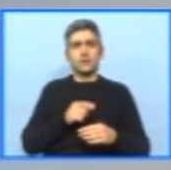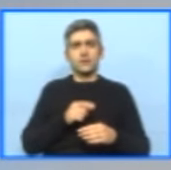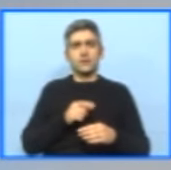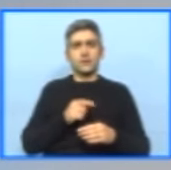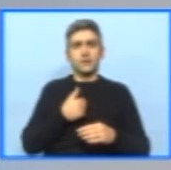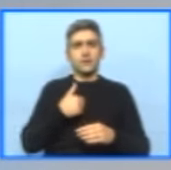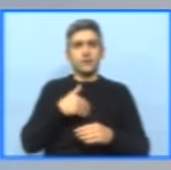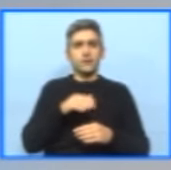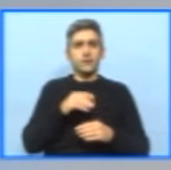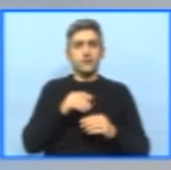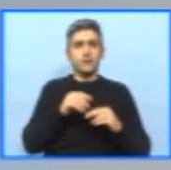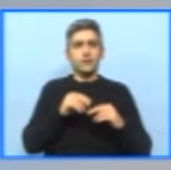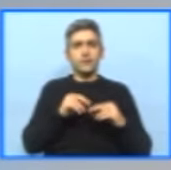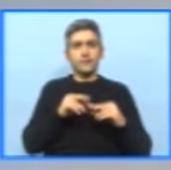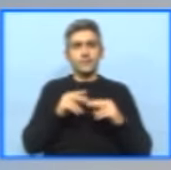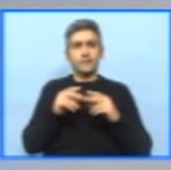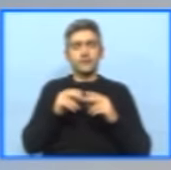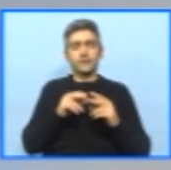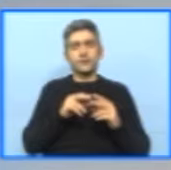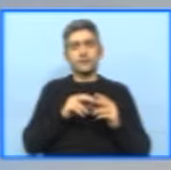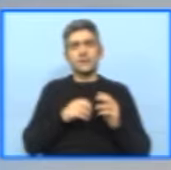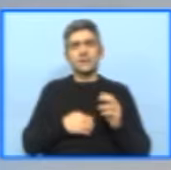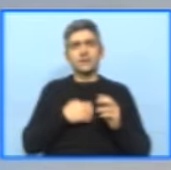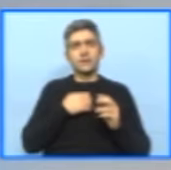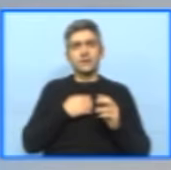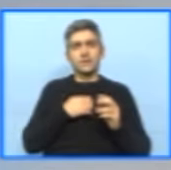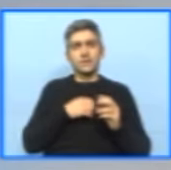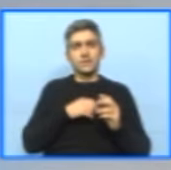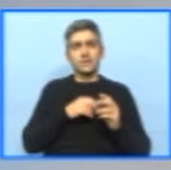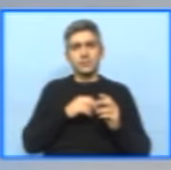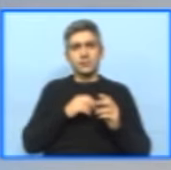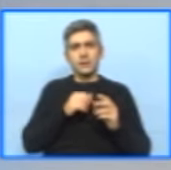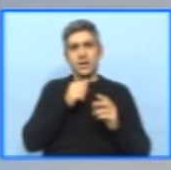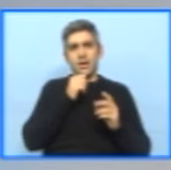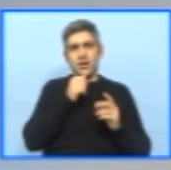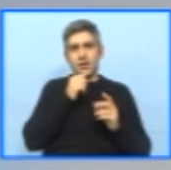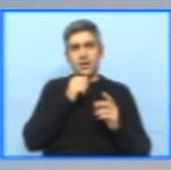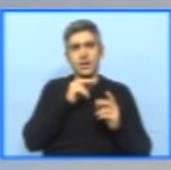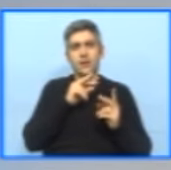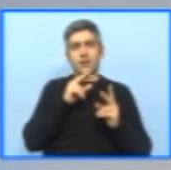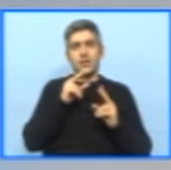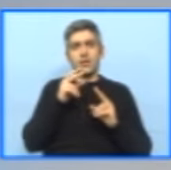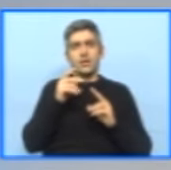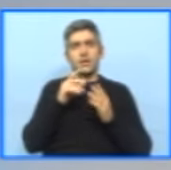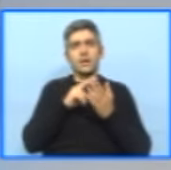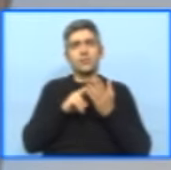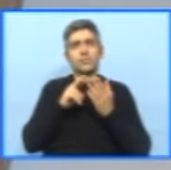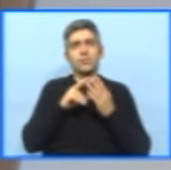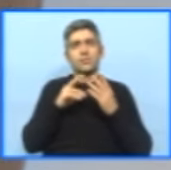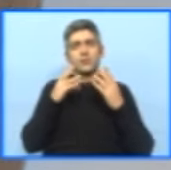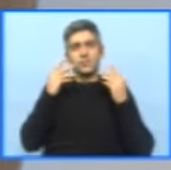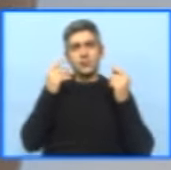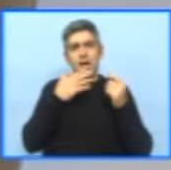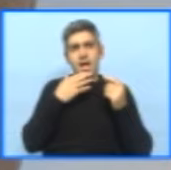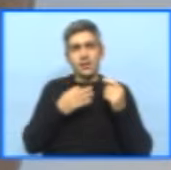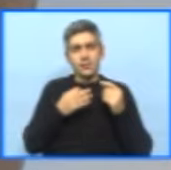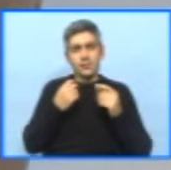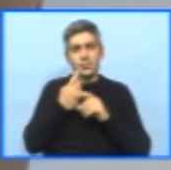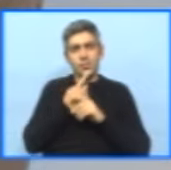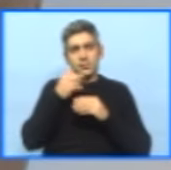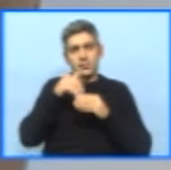vamos passando de um sentido literal, a água, para um sentido metafórico, uma leitura mais crente. Mas também parece-me importante